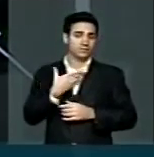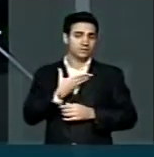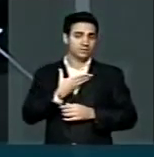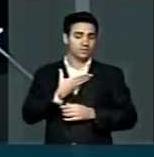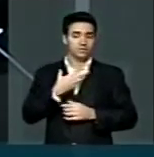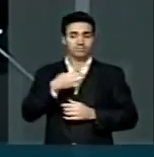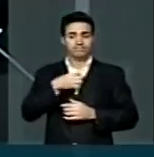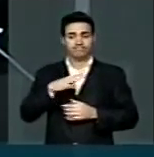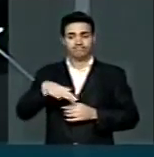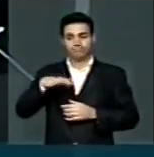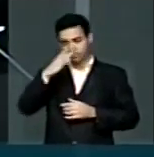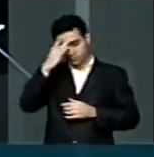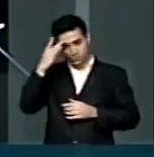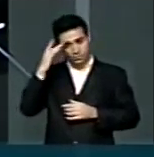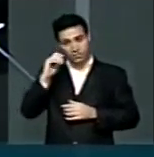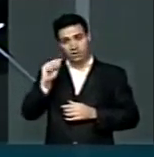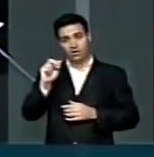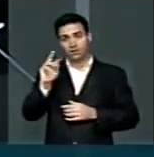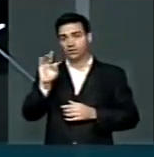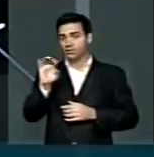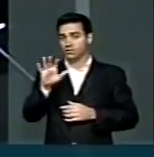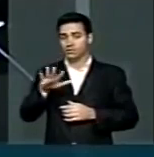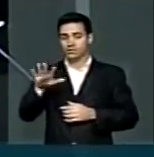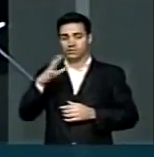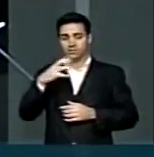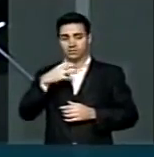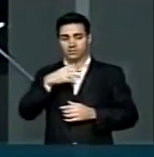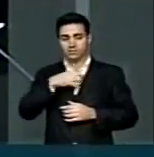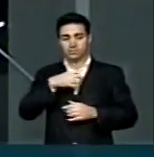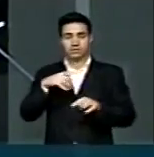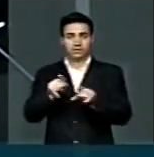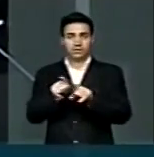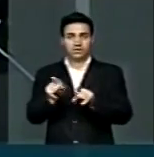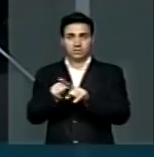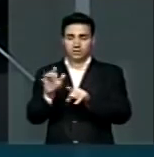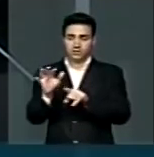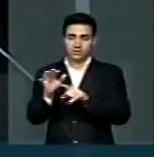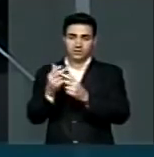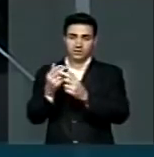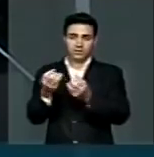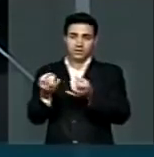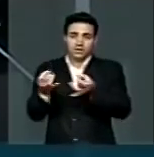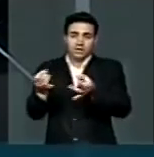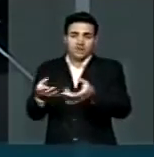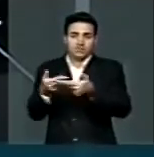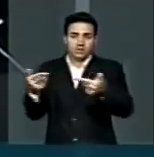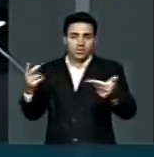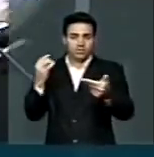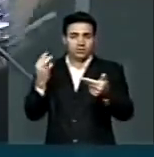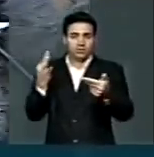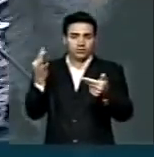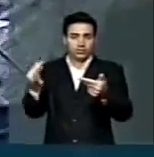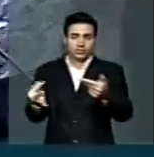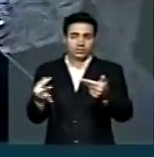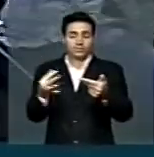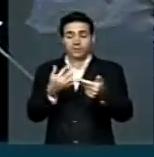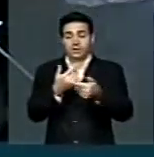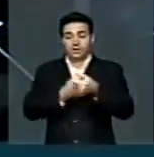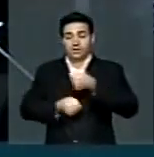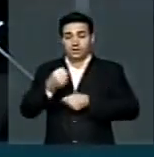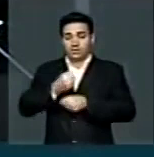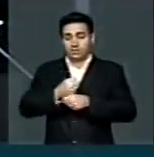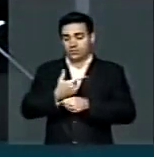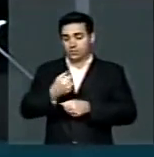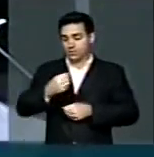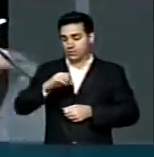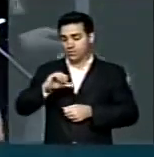setor artístico de Joinville, é um legado para as futuras gerações. Em 2009,